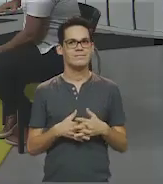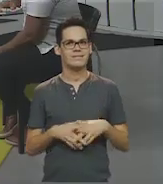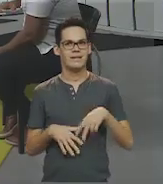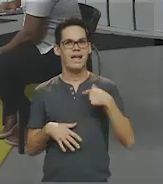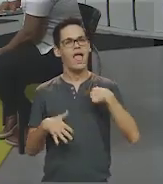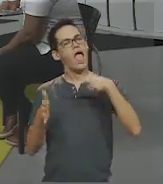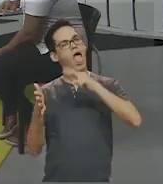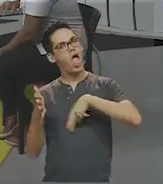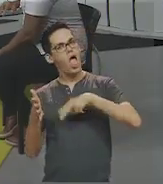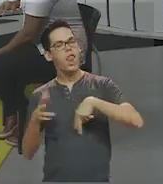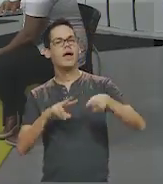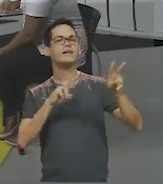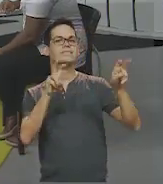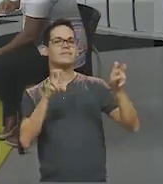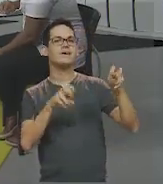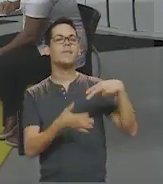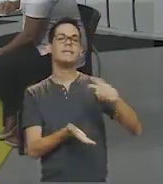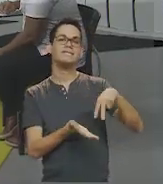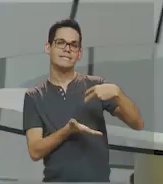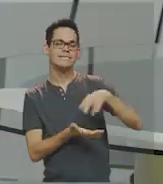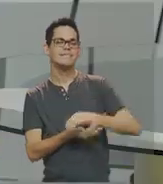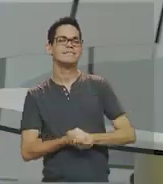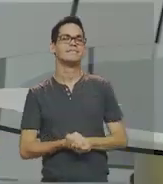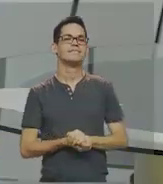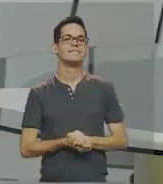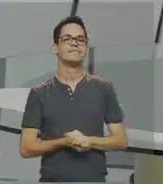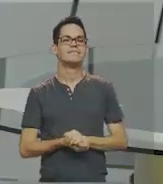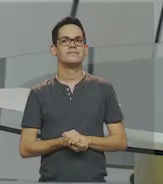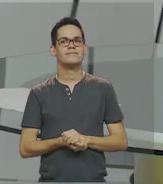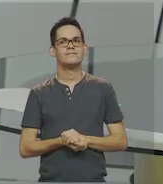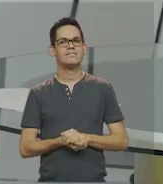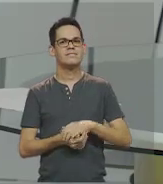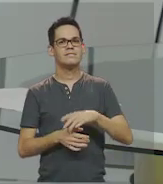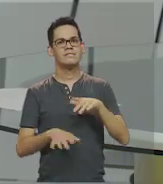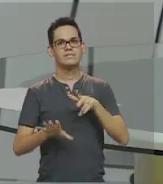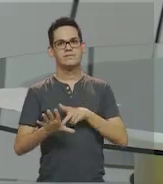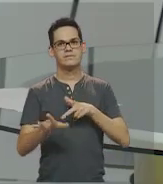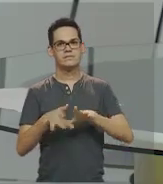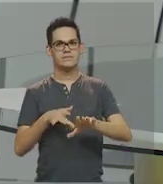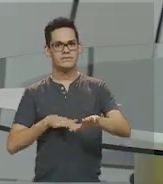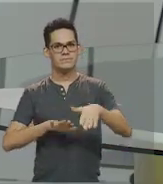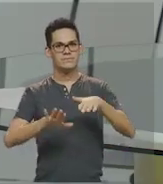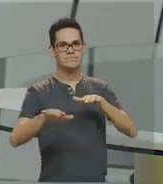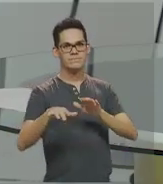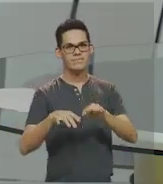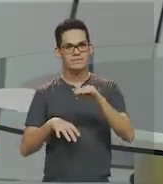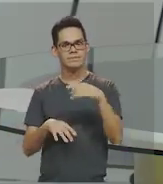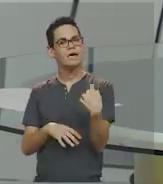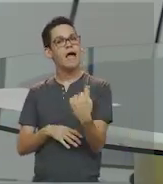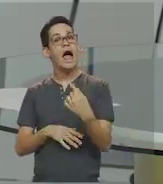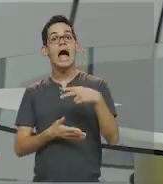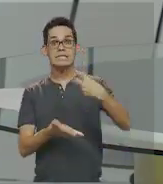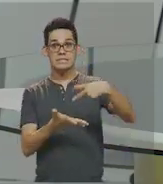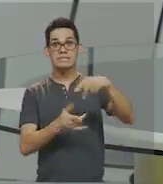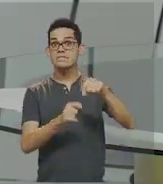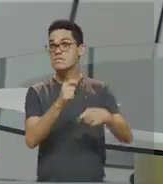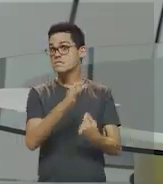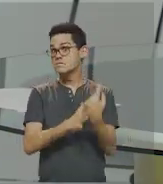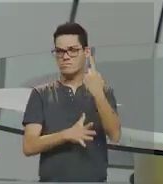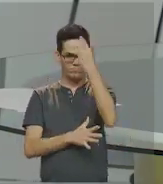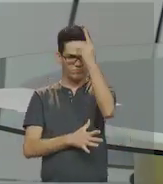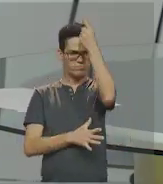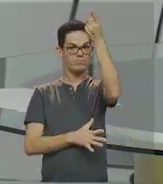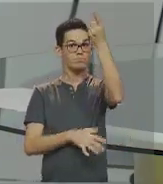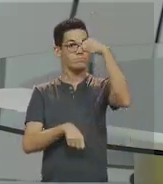dia inclusive sobre dança, e como os passos estão sendo, as danças são construídas, né, dentro